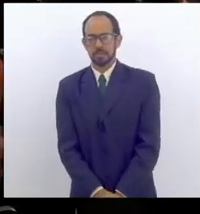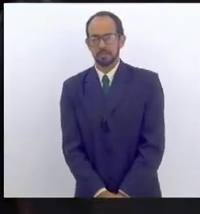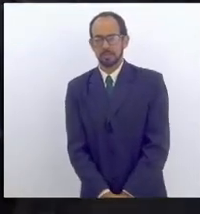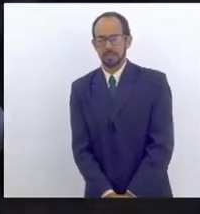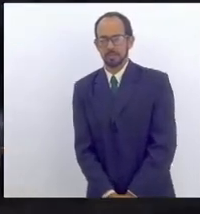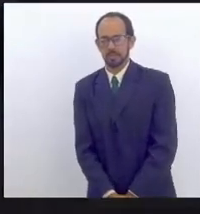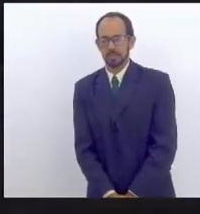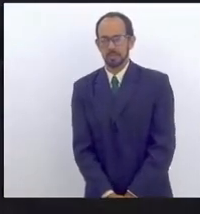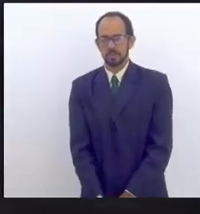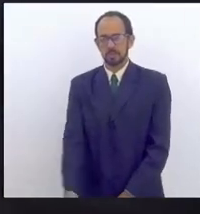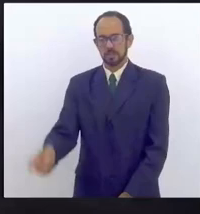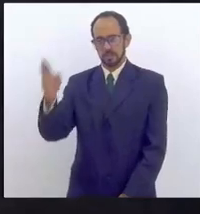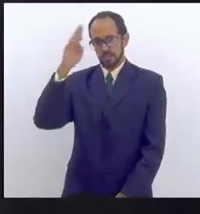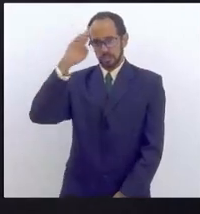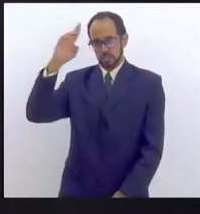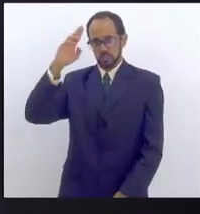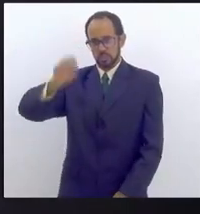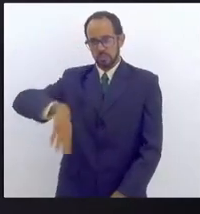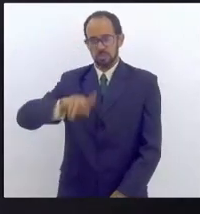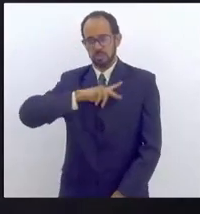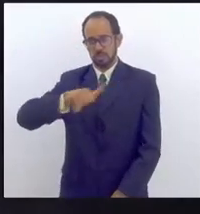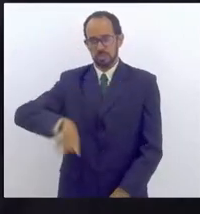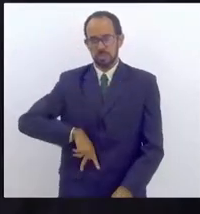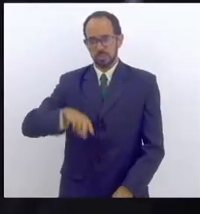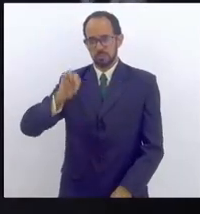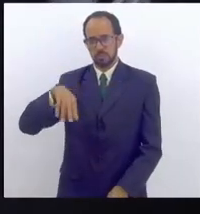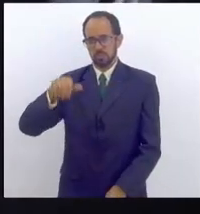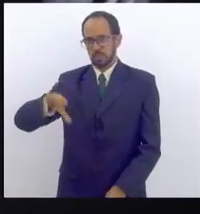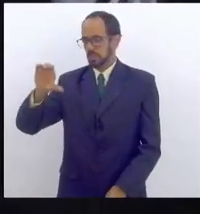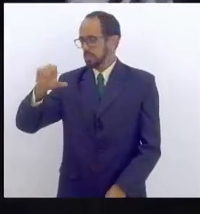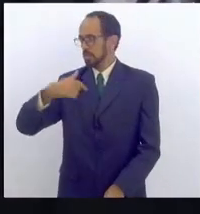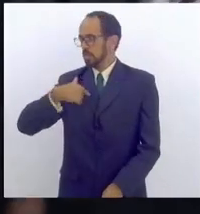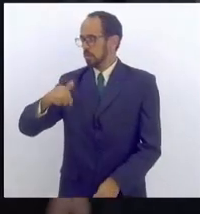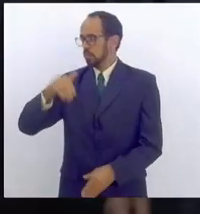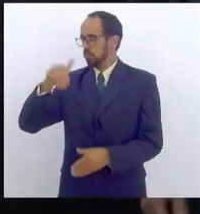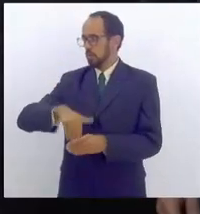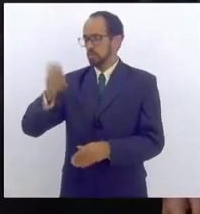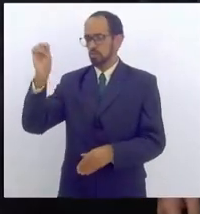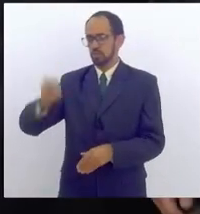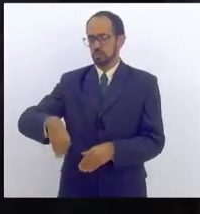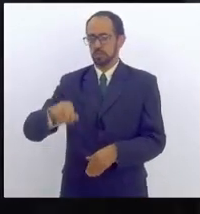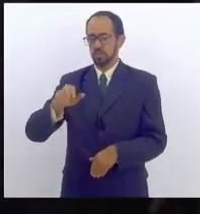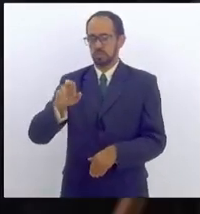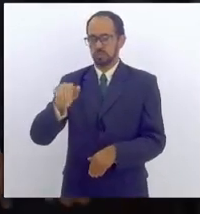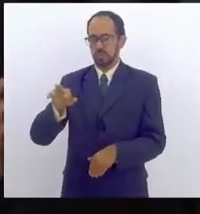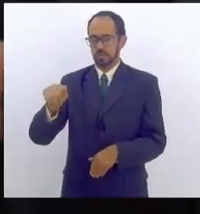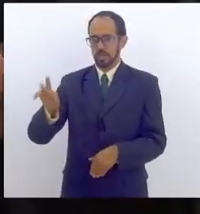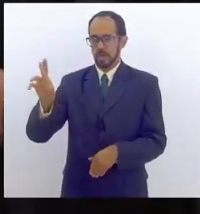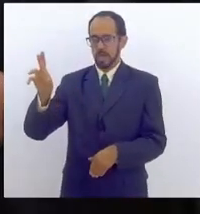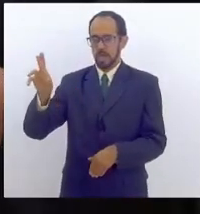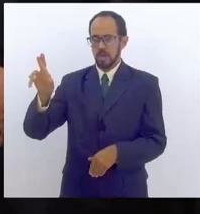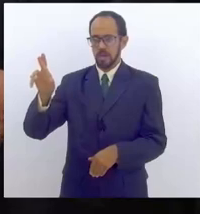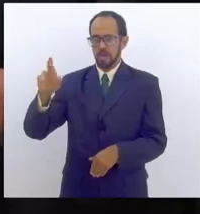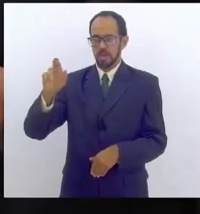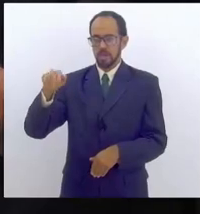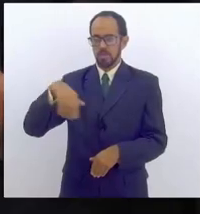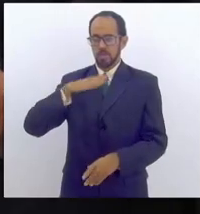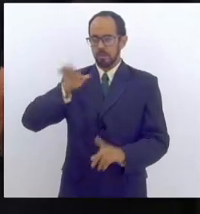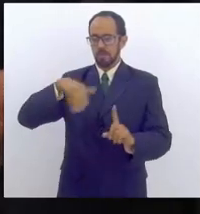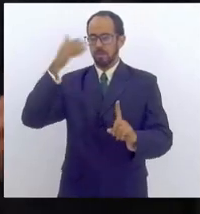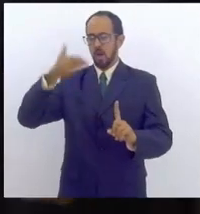Senhor presidente Carlos Mink, o meu voto é sim no deputado Rodrigo Barcelar. Dizer que é uma honra muito